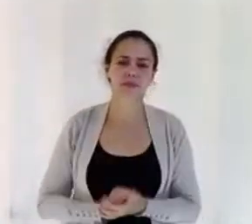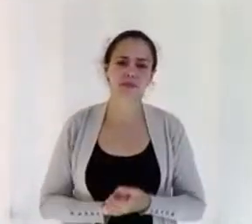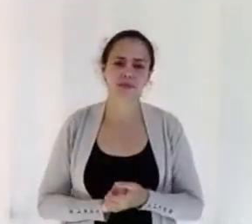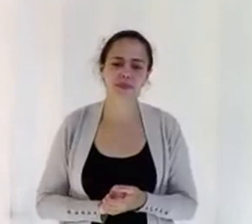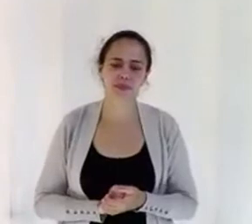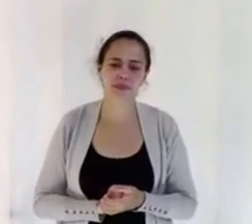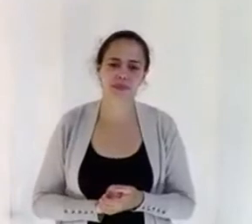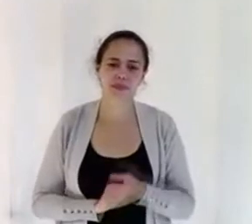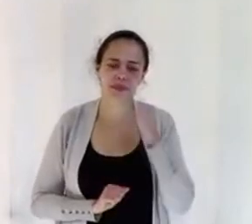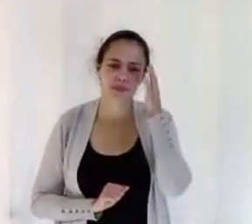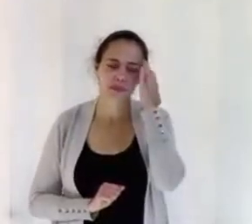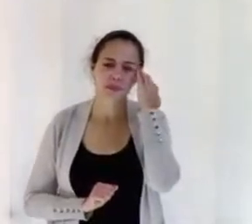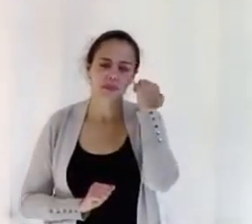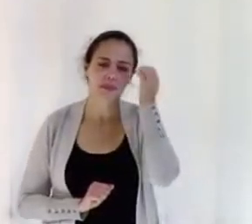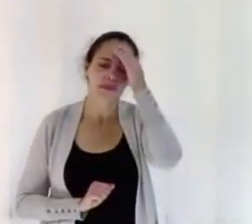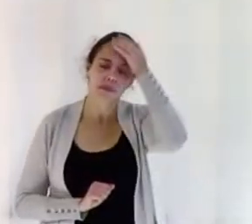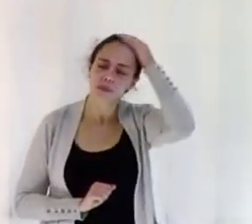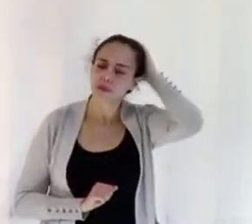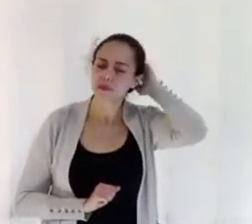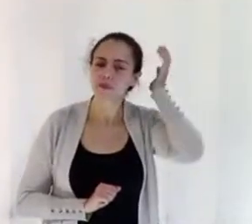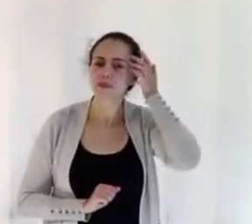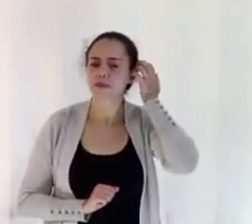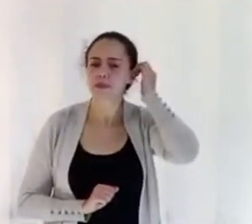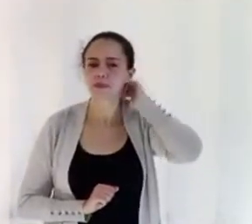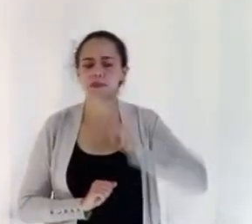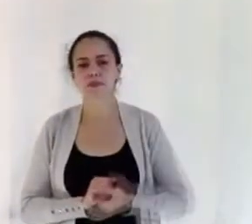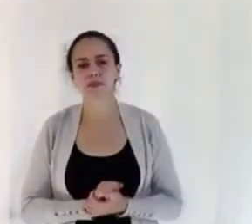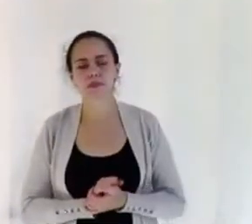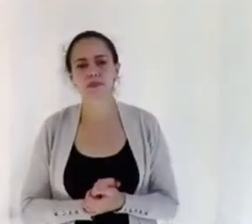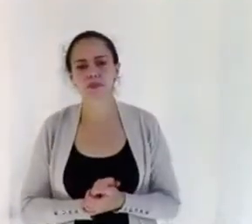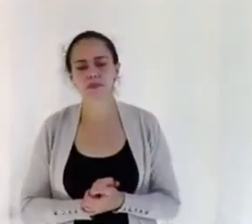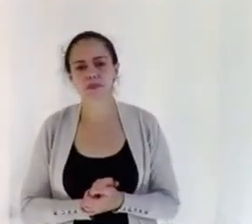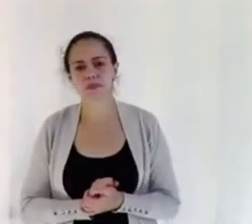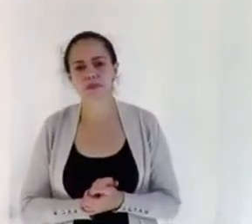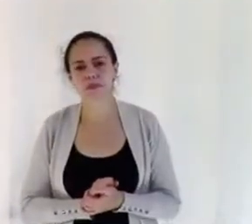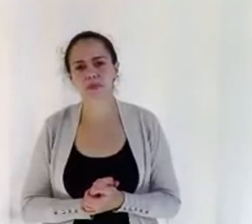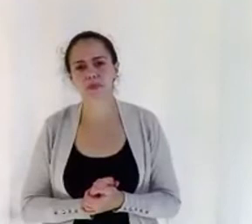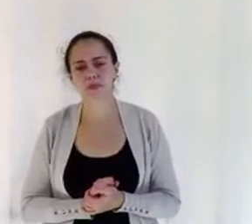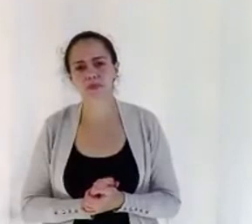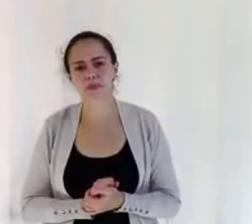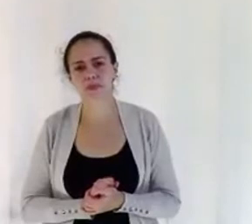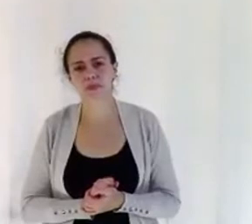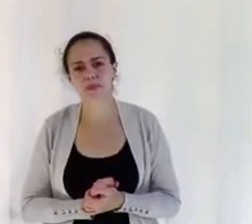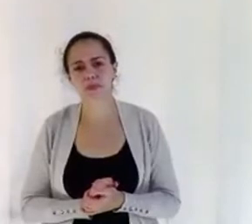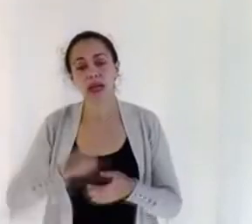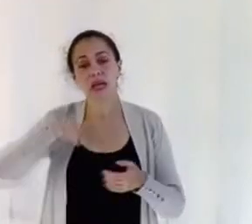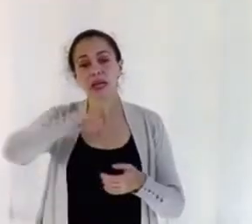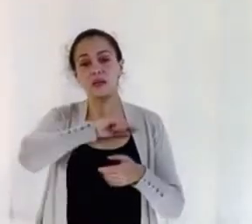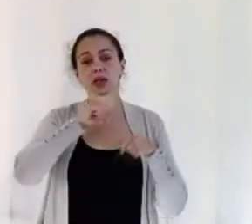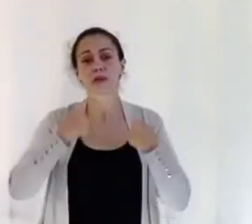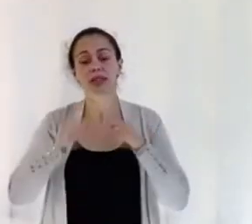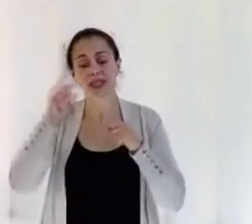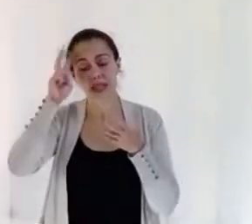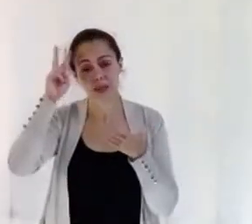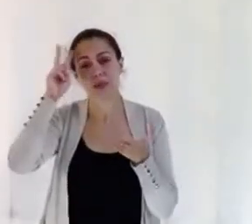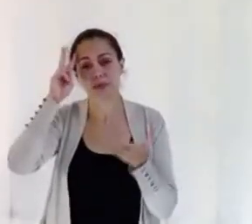doutrinárias, ele vem para o versículo 17, lembrando do 7, que diz, lembrai dos vossos guias, para